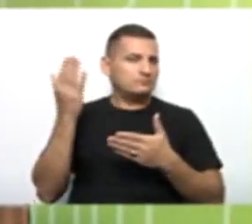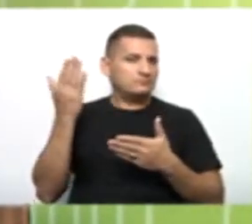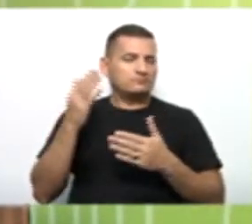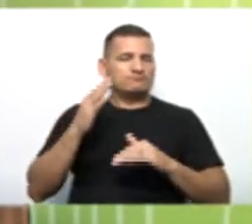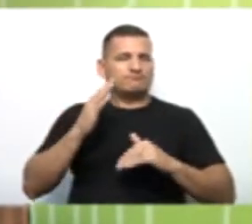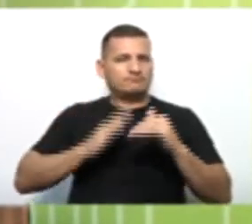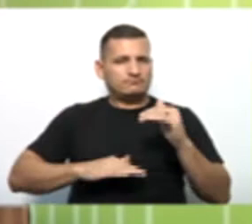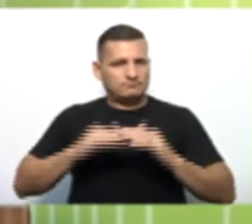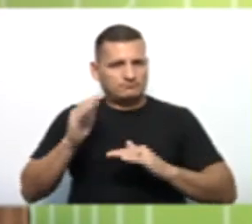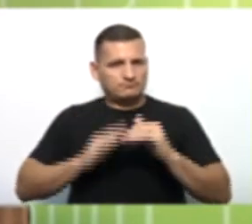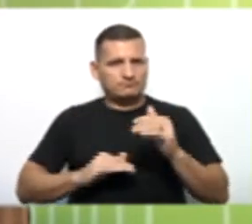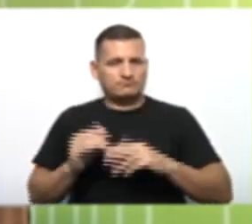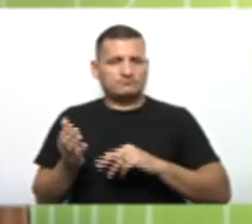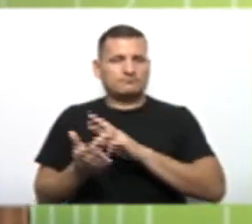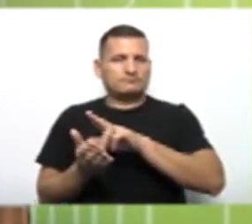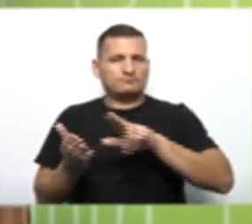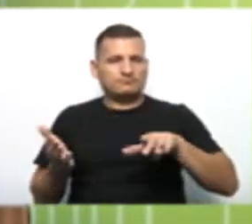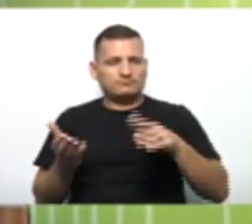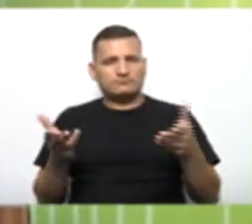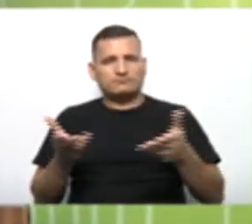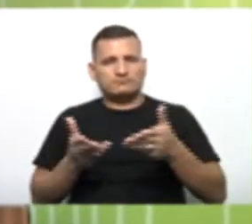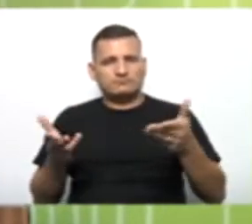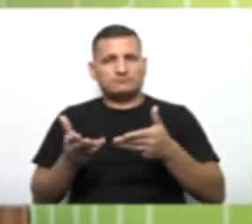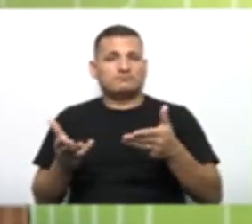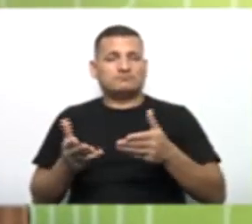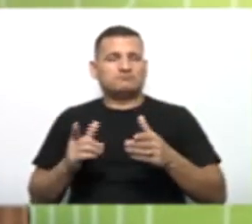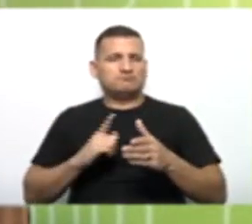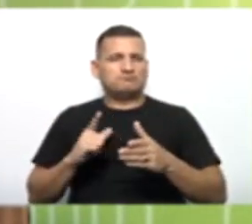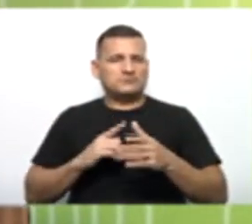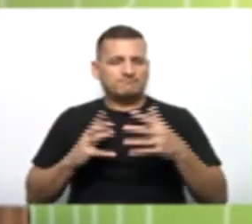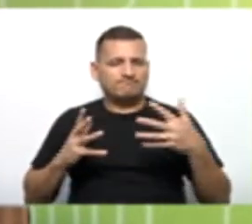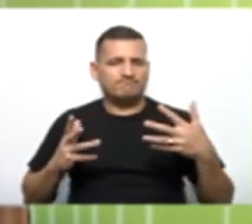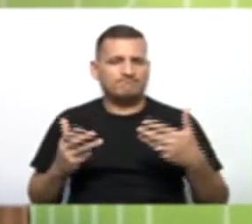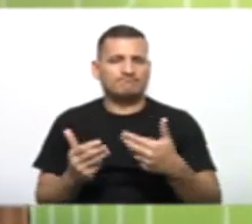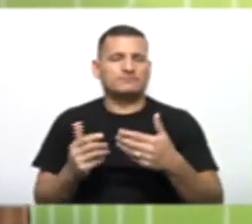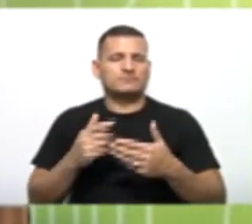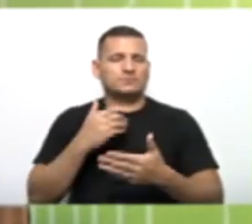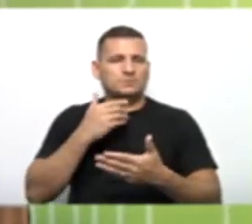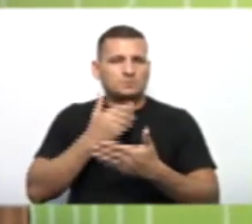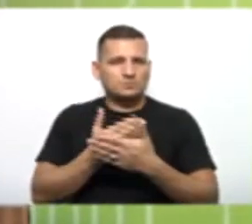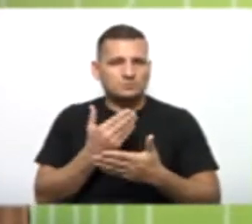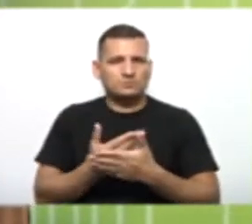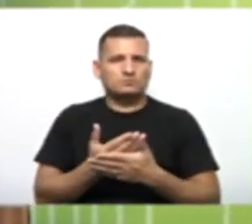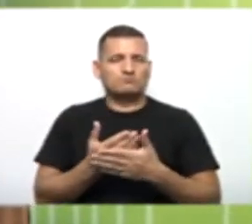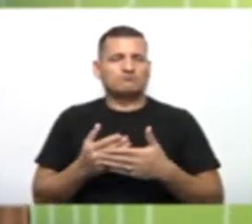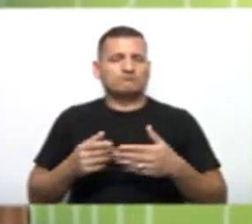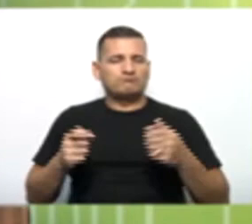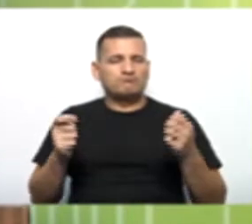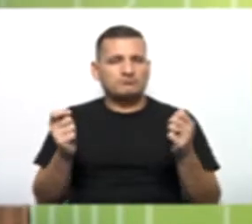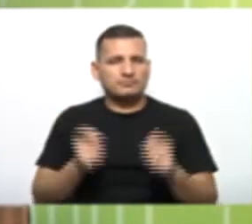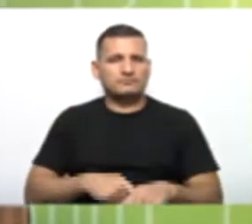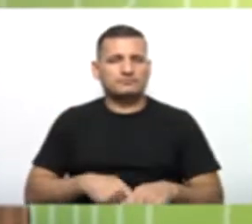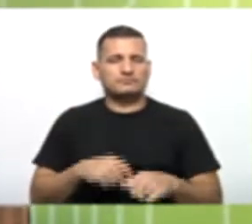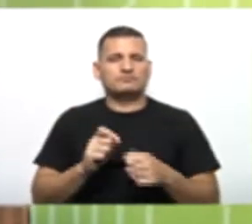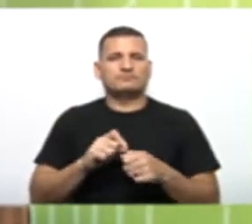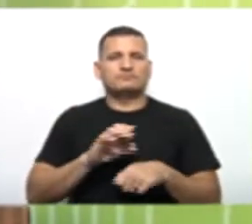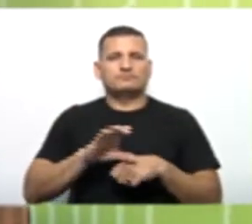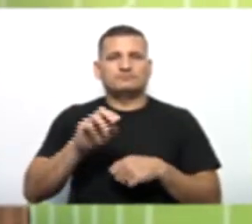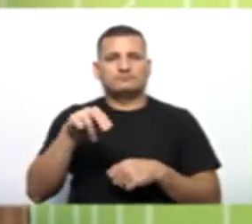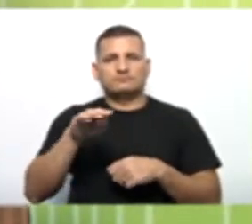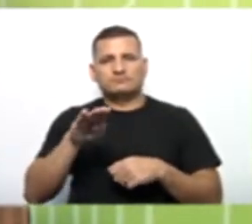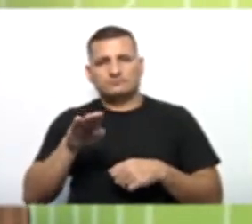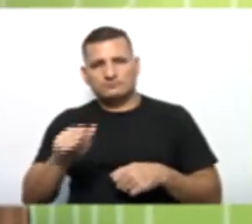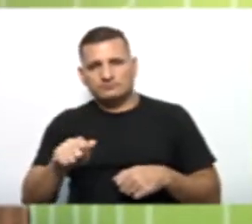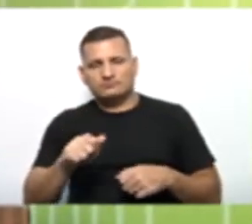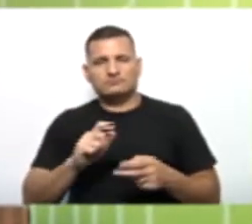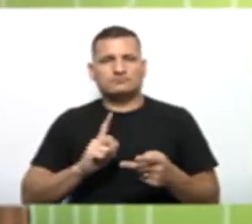profissionais hoje altamente qualificados que estudaram e fizeram cursos de nba e fizeram